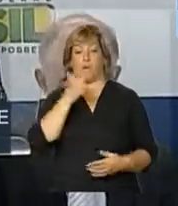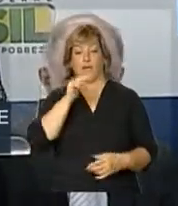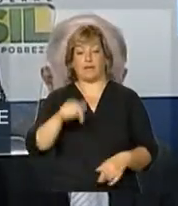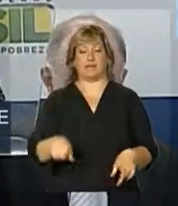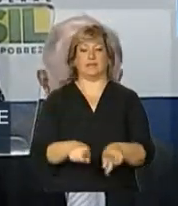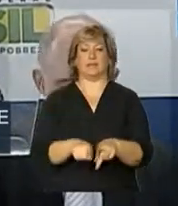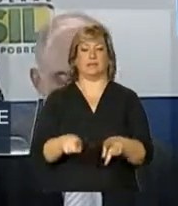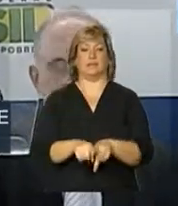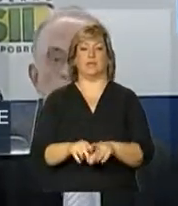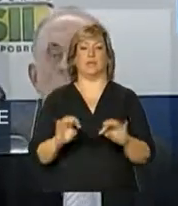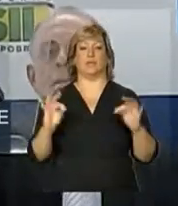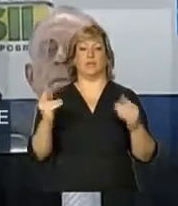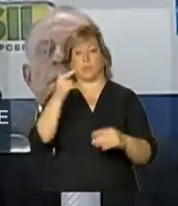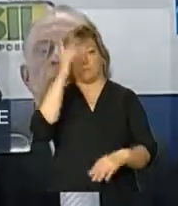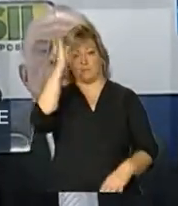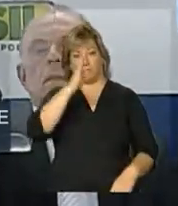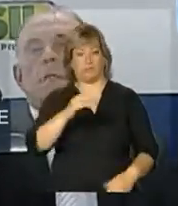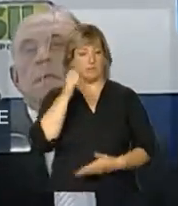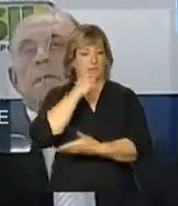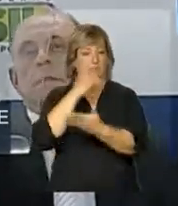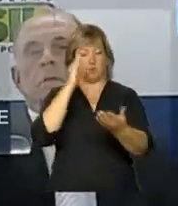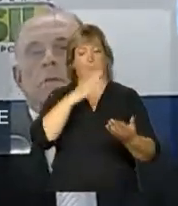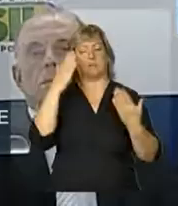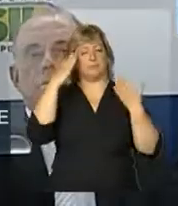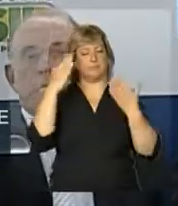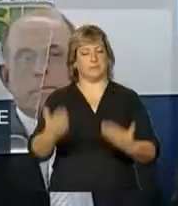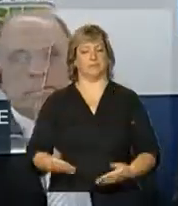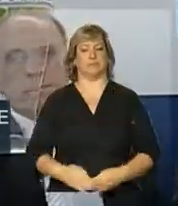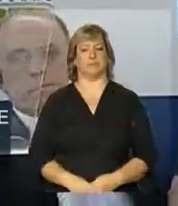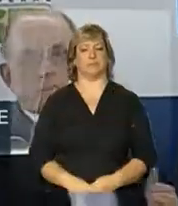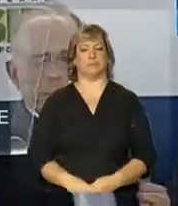também todos os brasileiros e brasileiras. Muito obrigado.